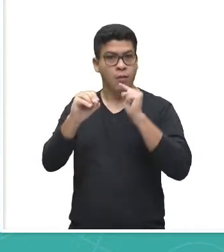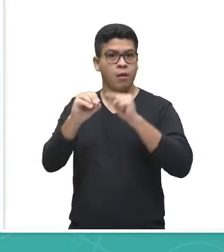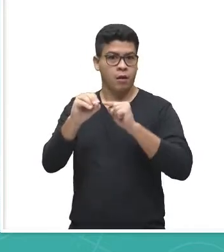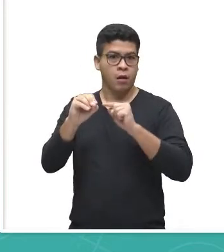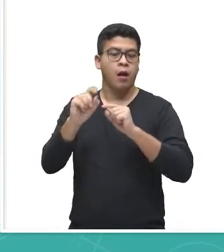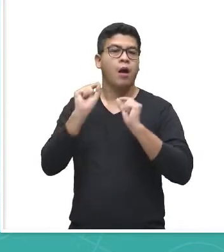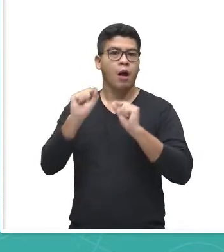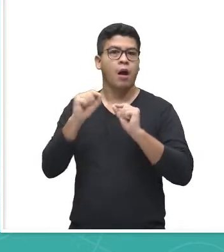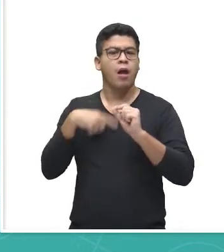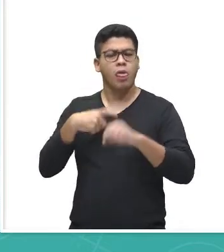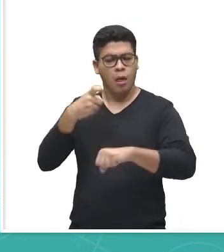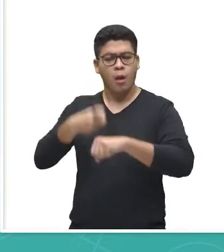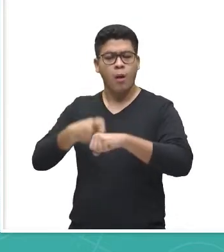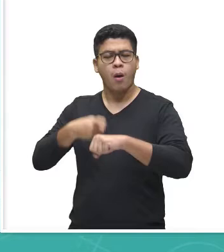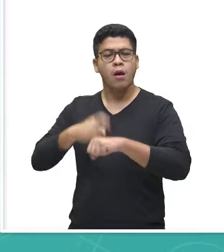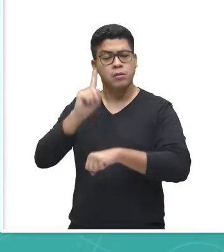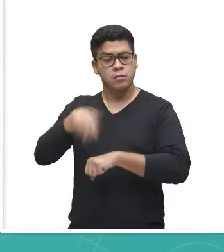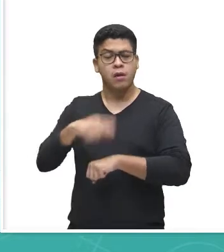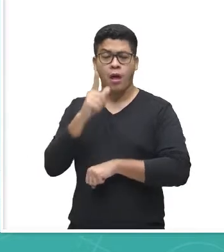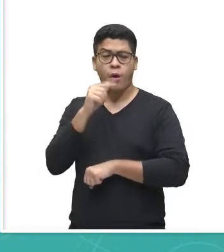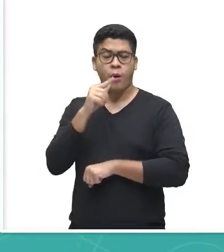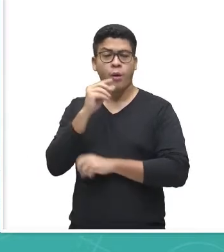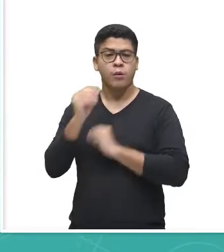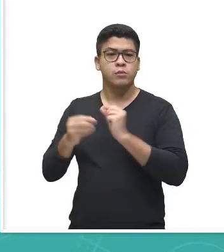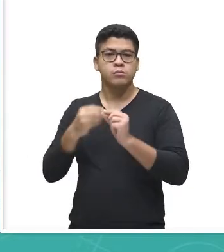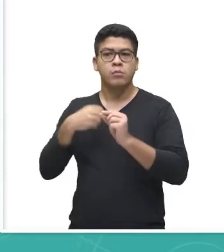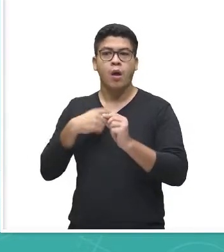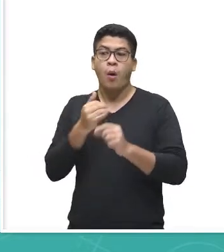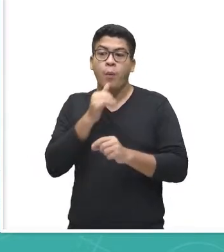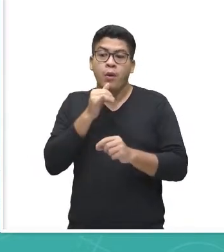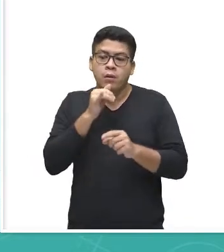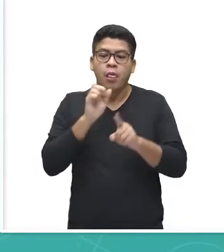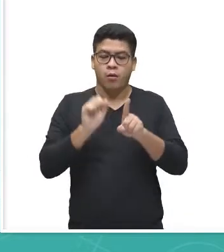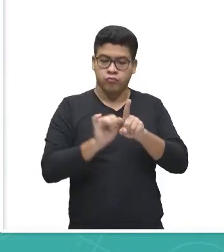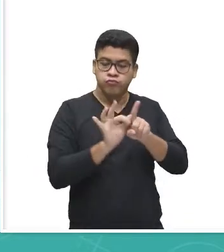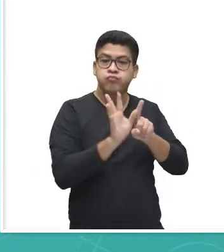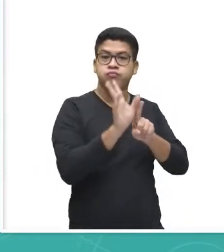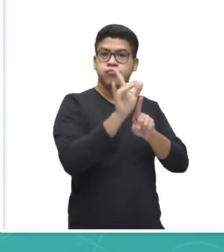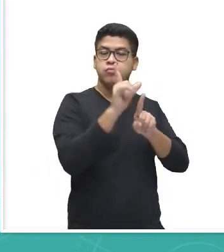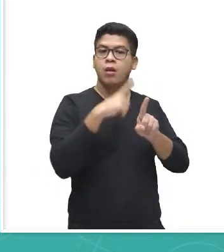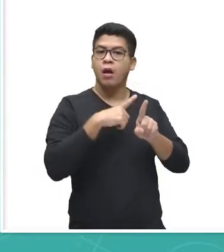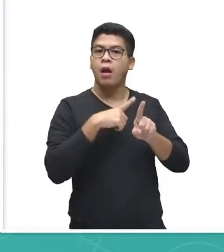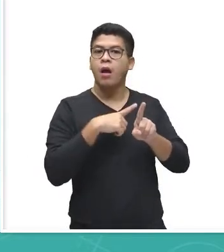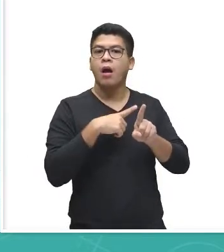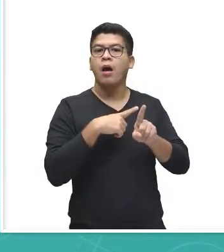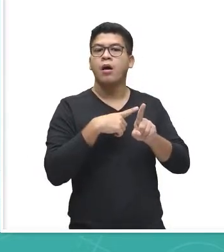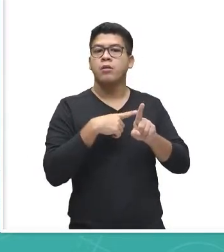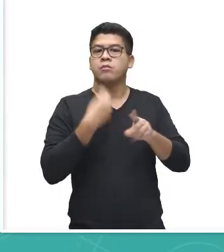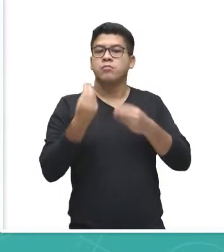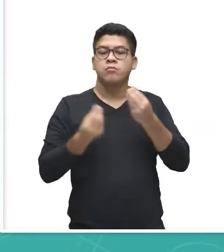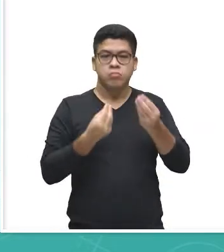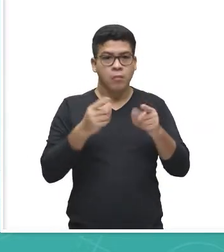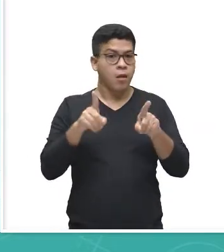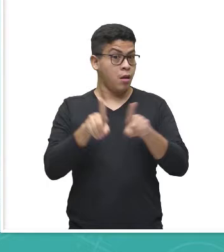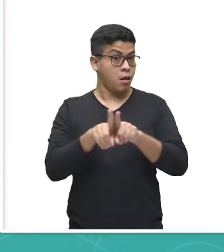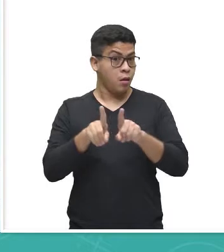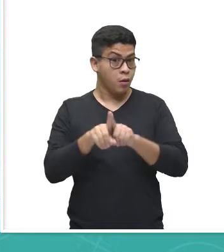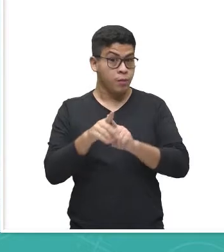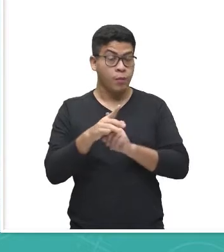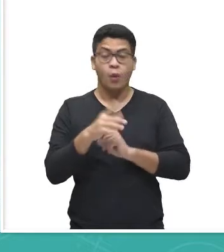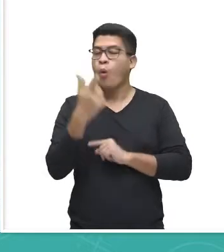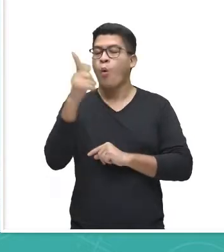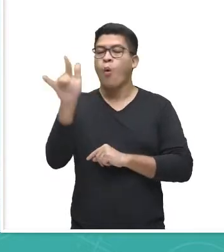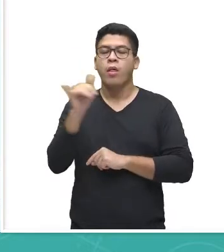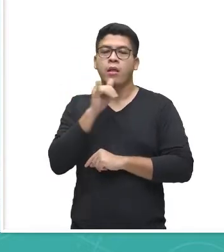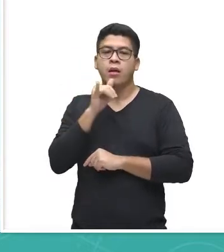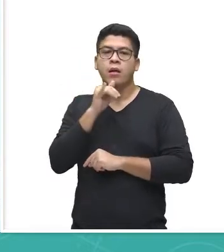os estados físicos, né, sólido, líquido e gasoso, então a matéria ela pode se apresentar dessas formas, por exemplo. Né. Outro exemplo,